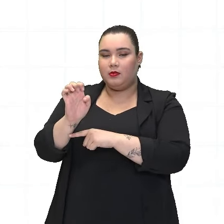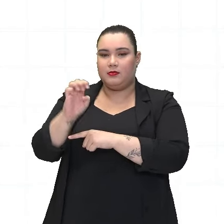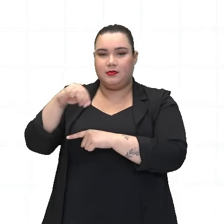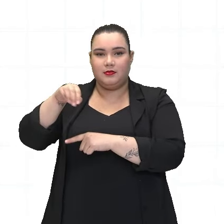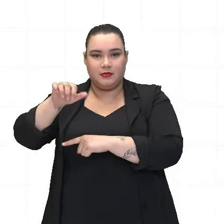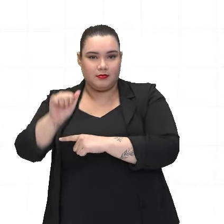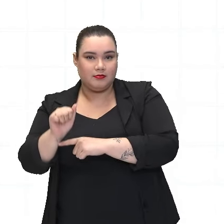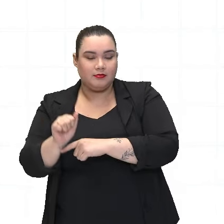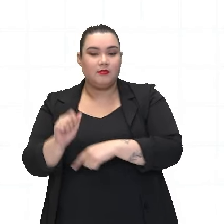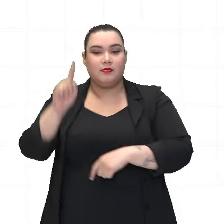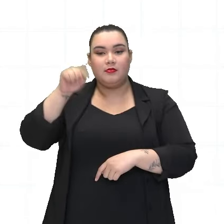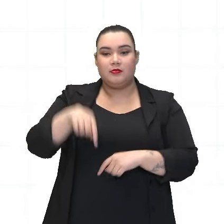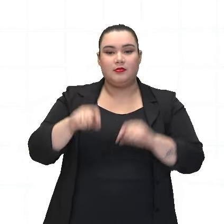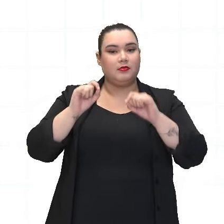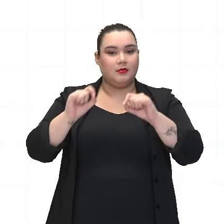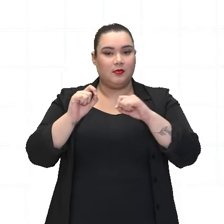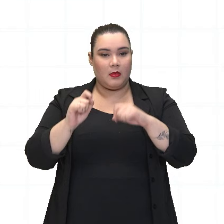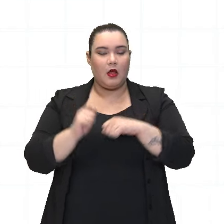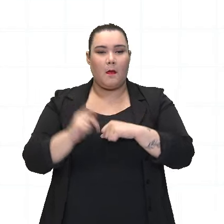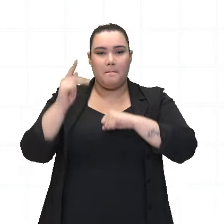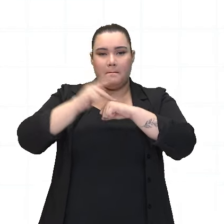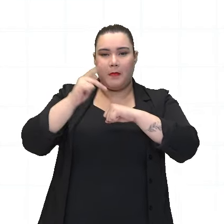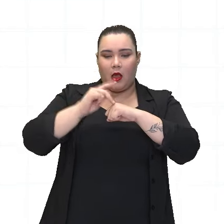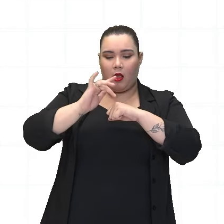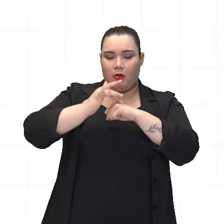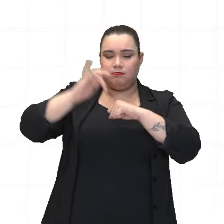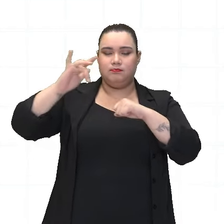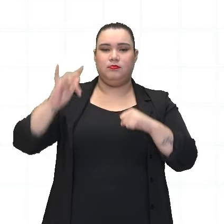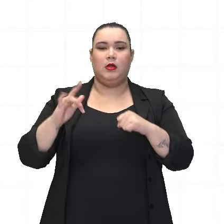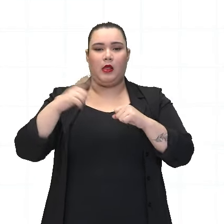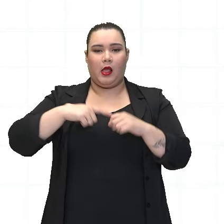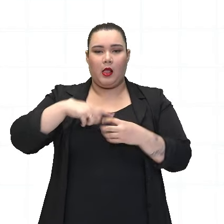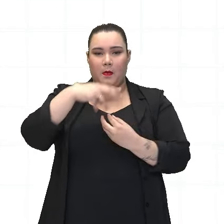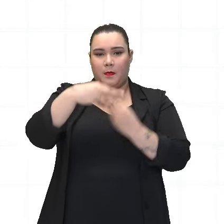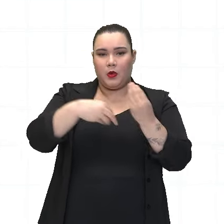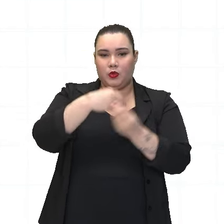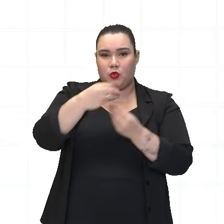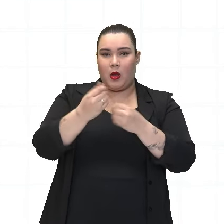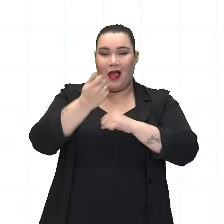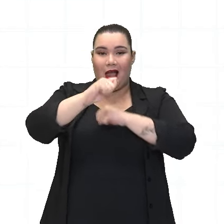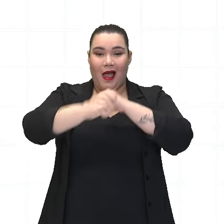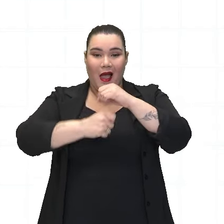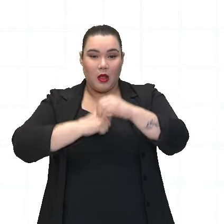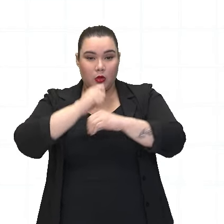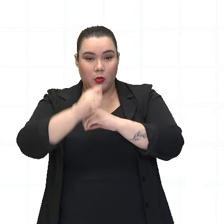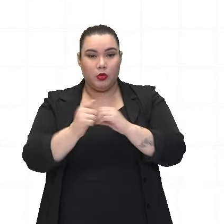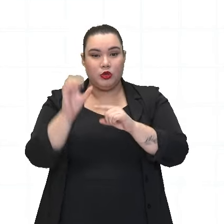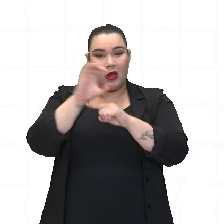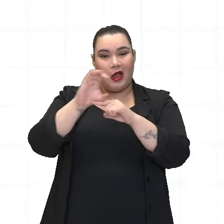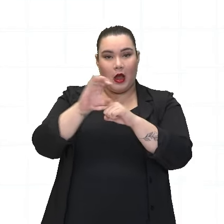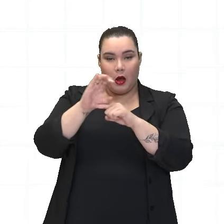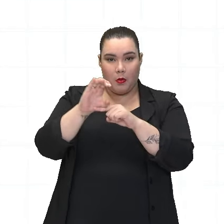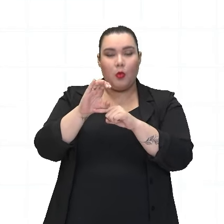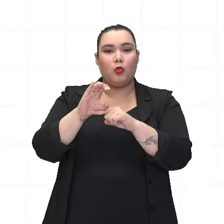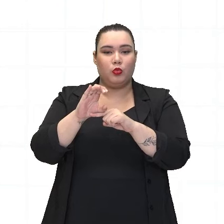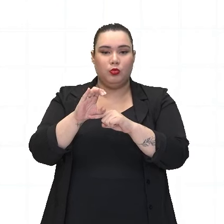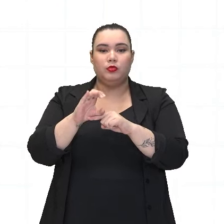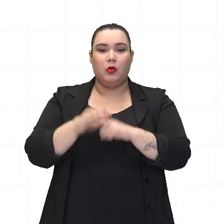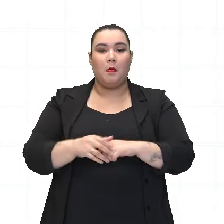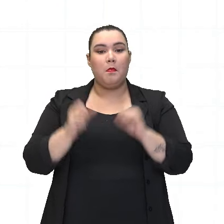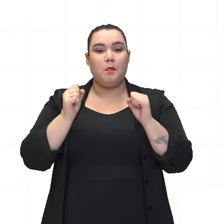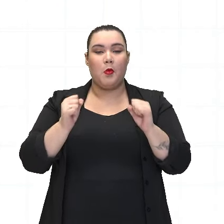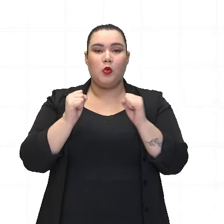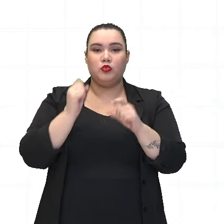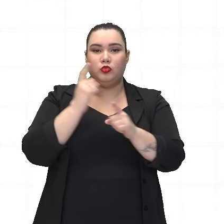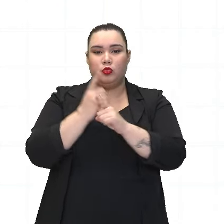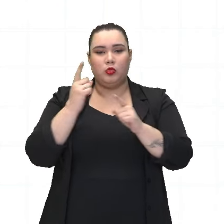pedra preciosa formada por átomos puros de carbono em condições de cristalização. pode ser encontrado